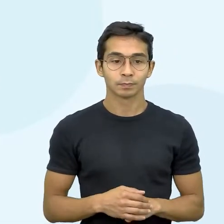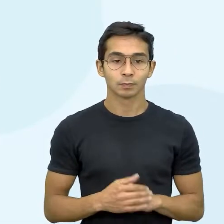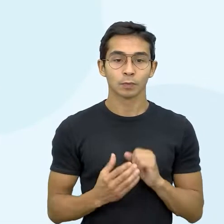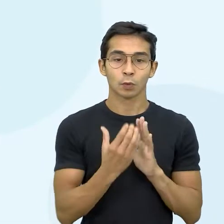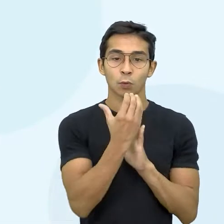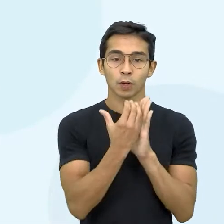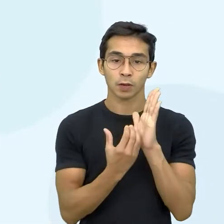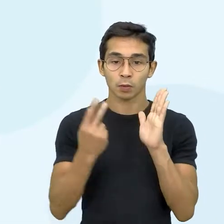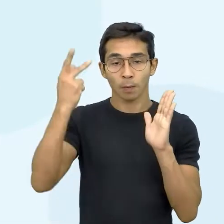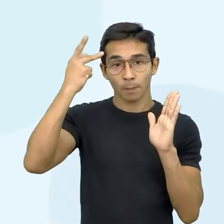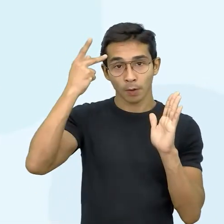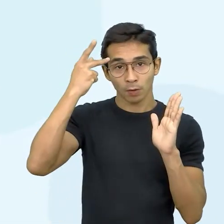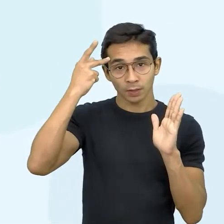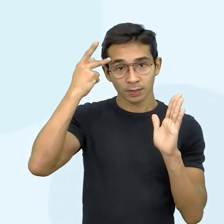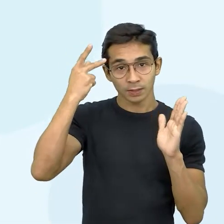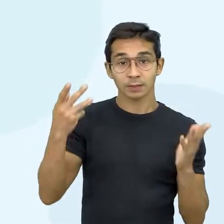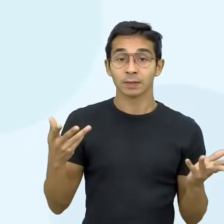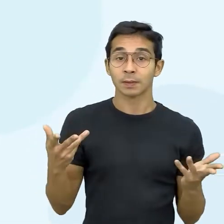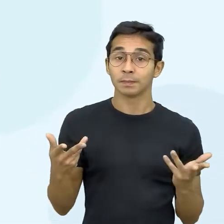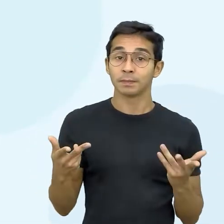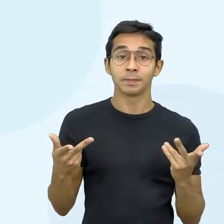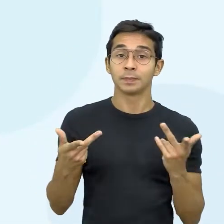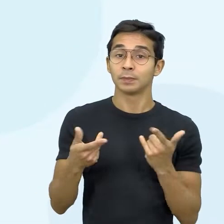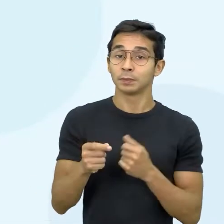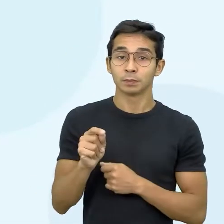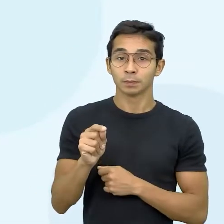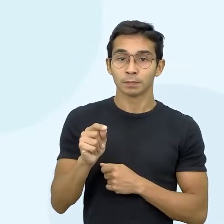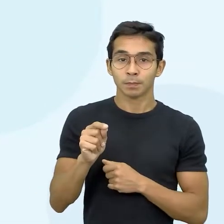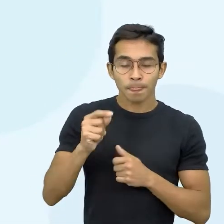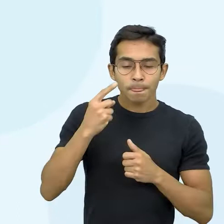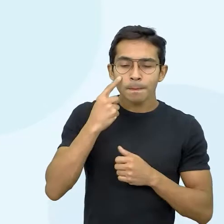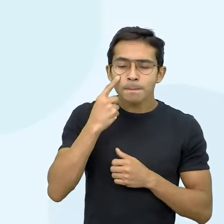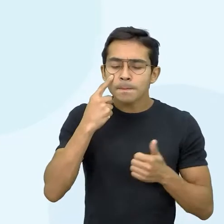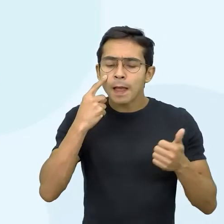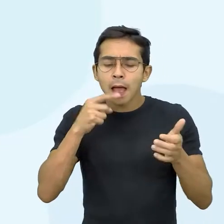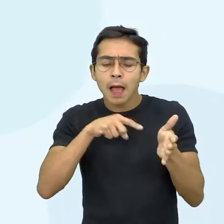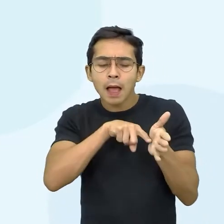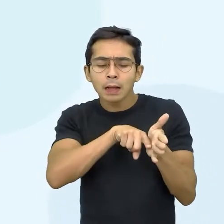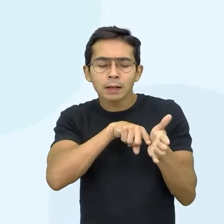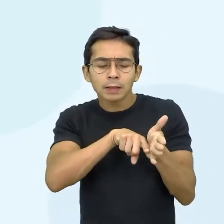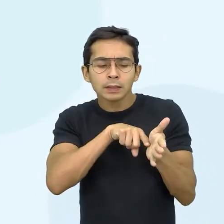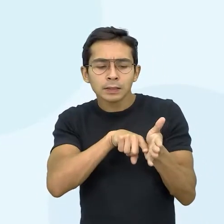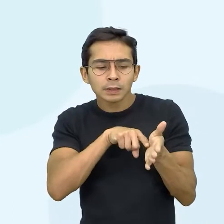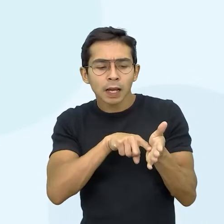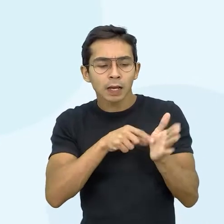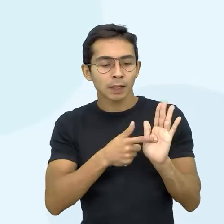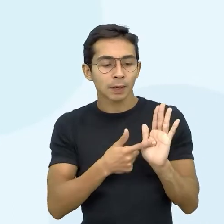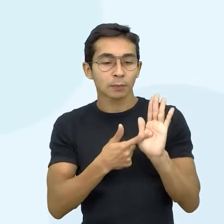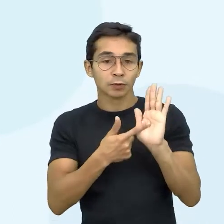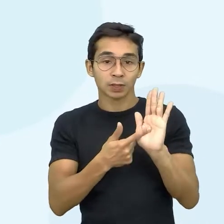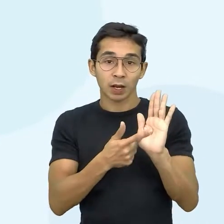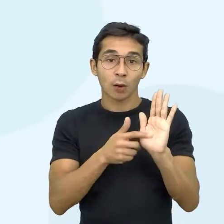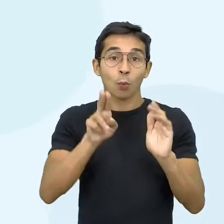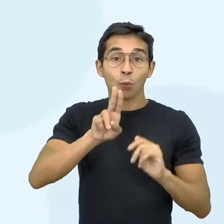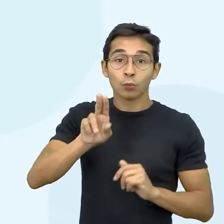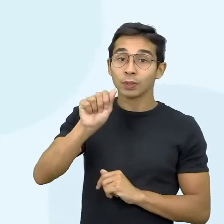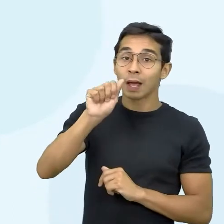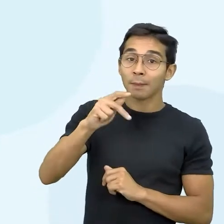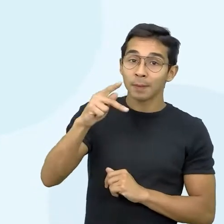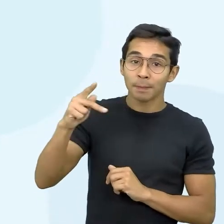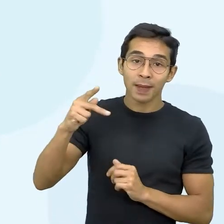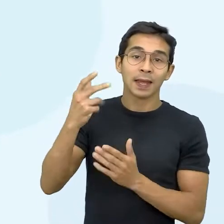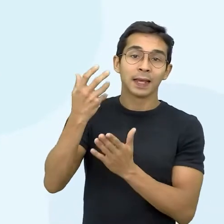paulista. Analisar e representar, com ou sem o uso de dispositivos e de aplicativos digitais específicos,